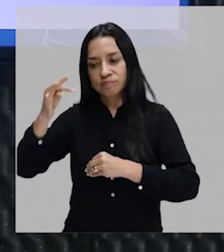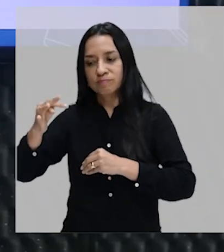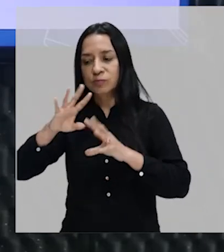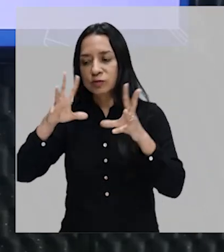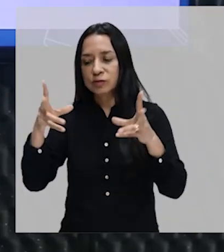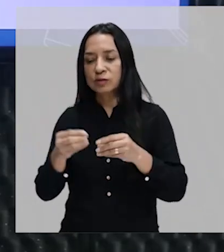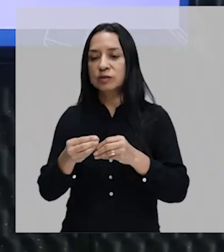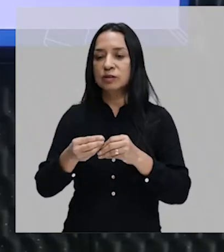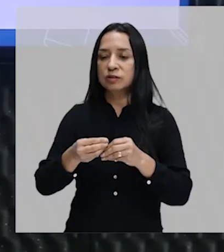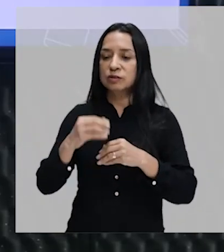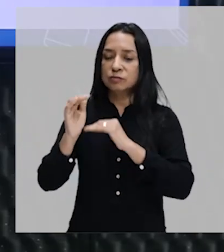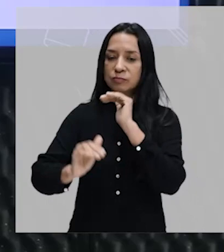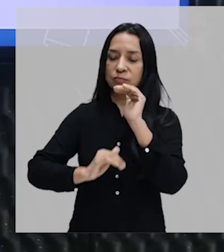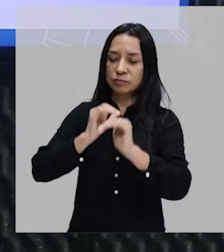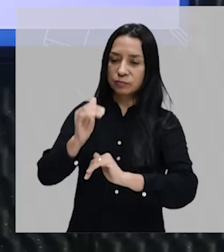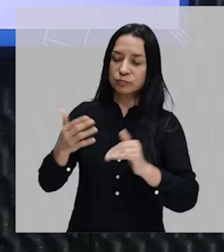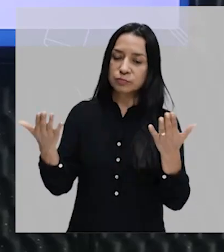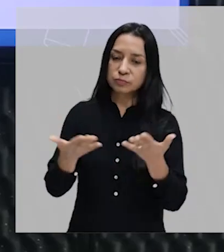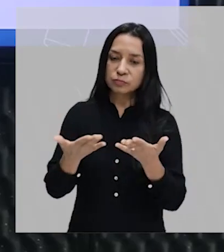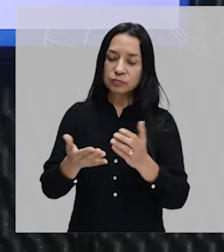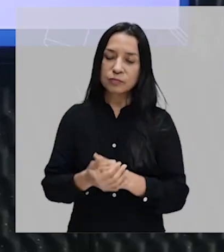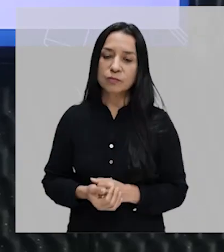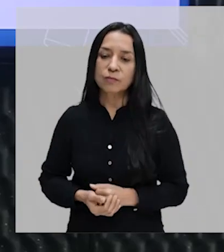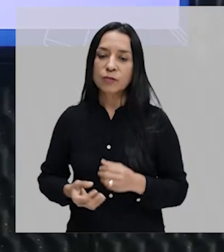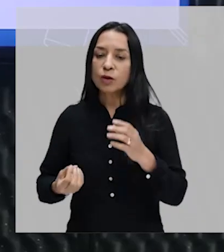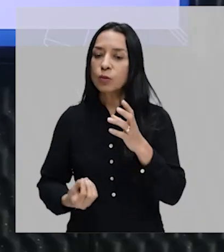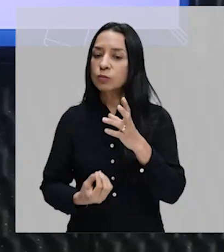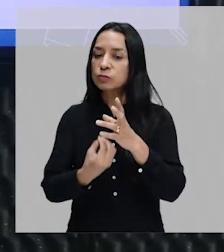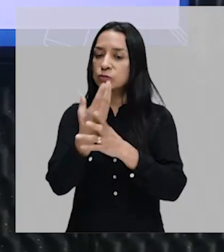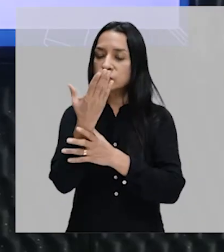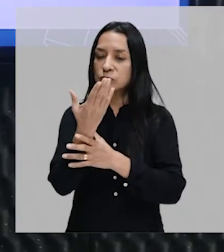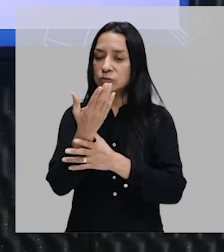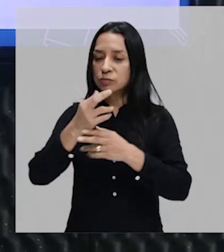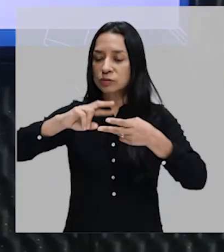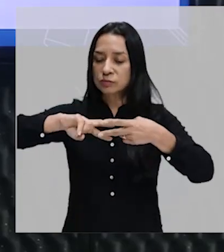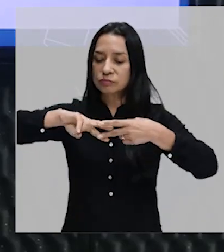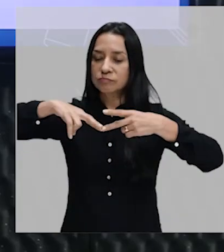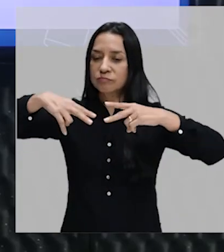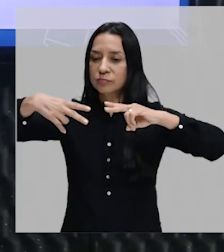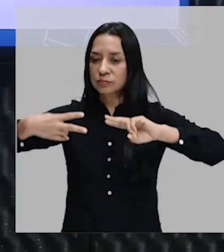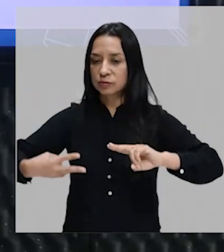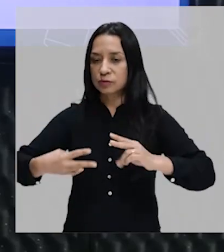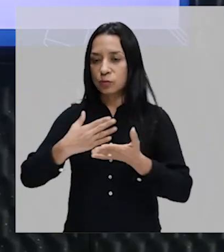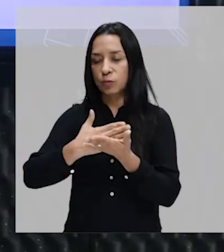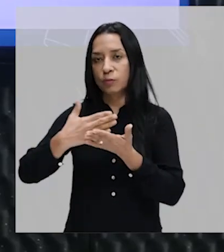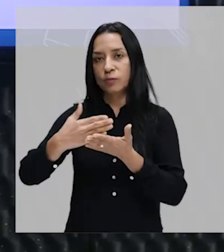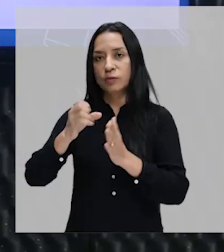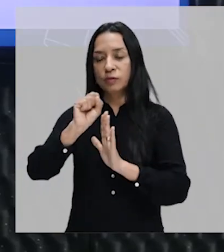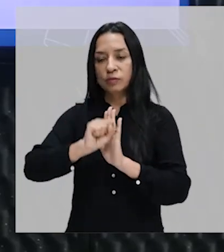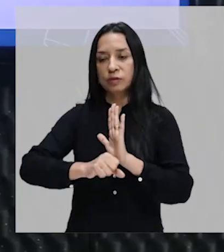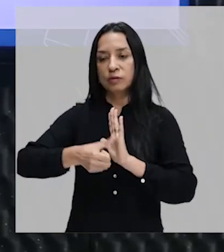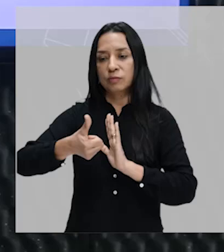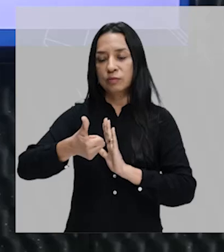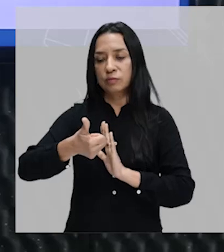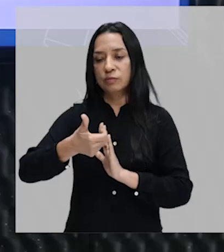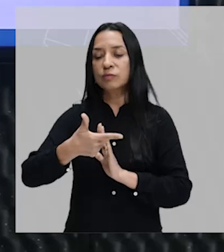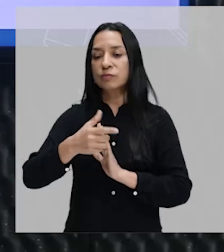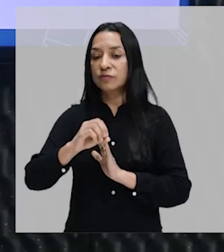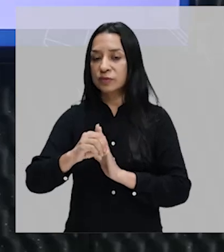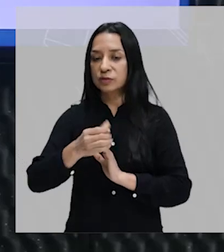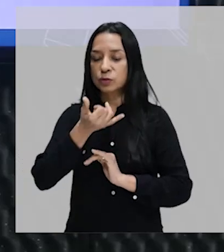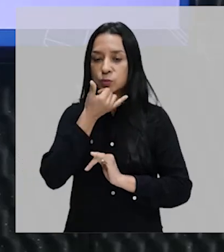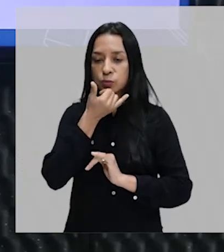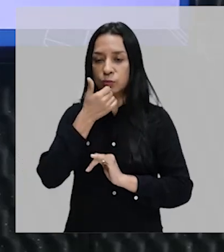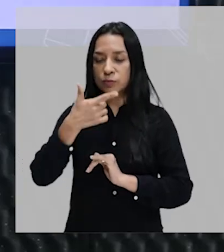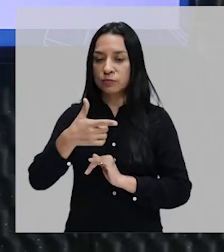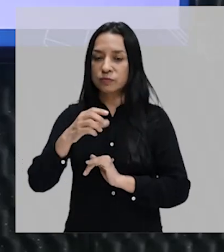evolução. Agora, o surgimento da genética no início do século XX e o seu grande desenvolvimento nas